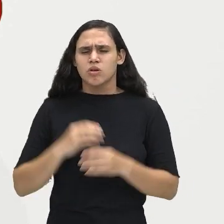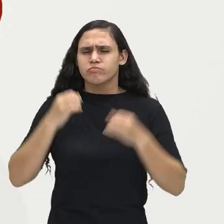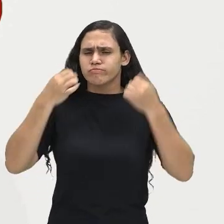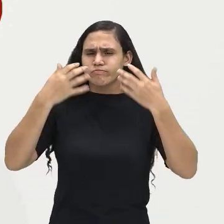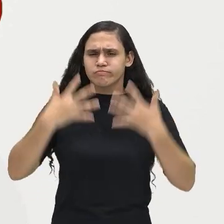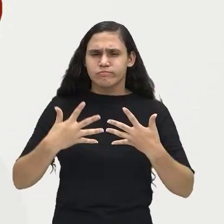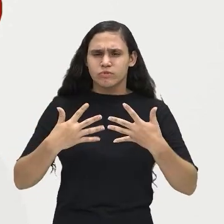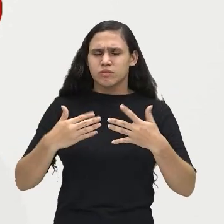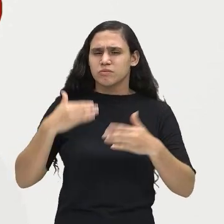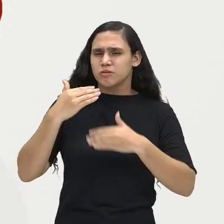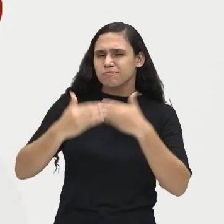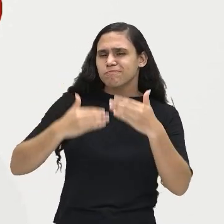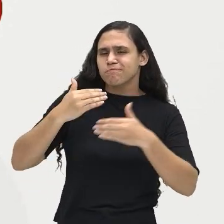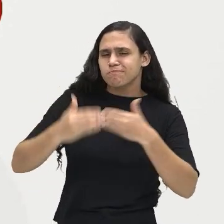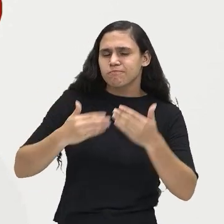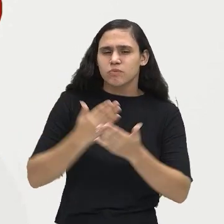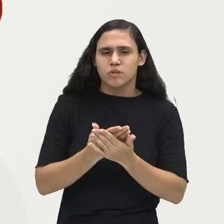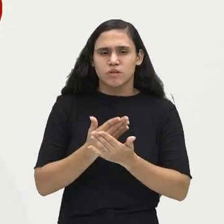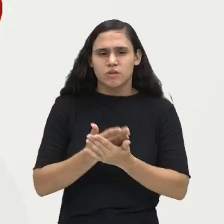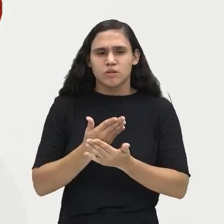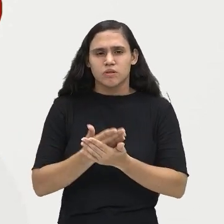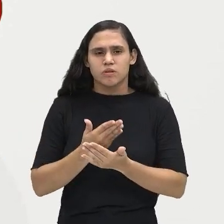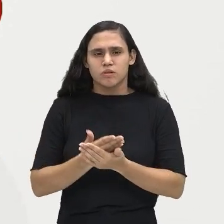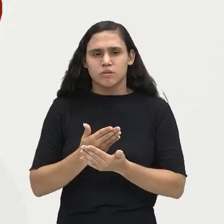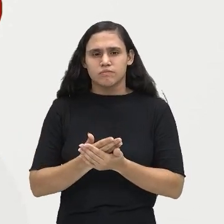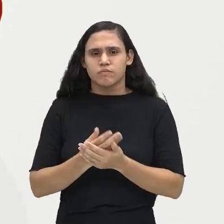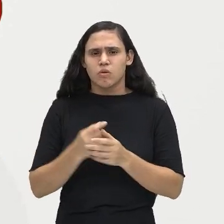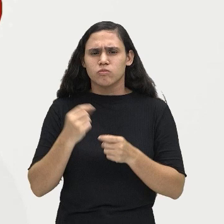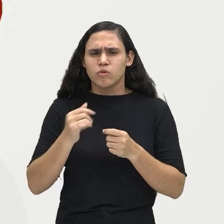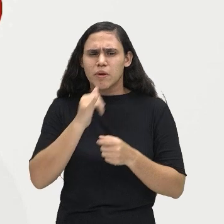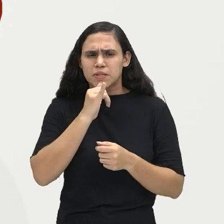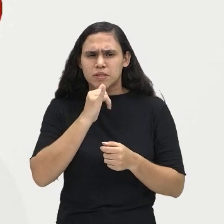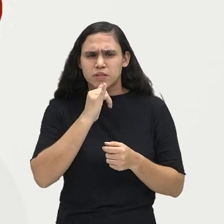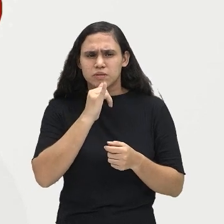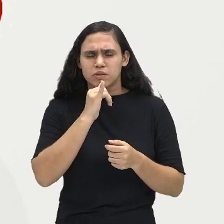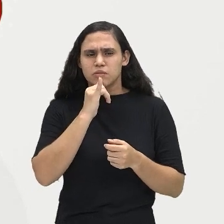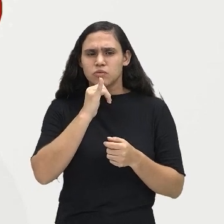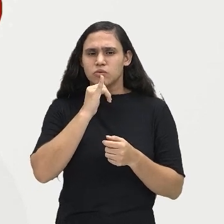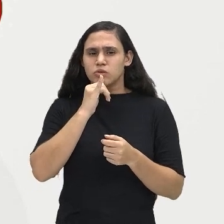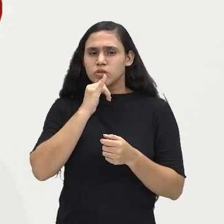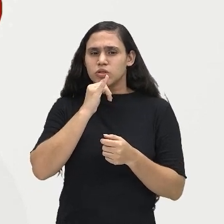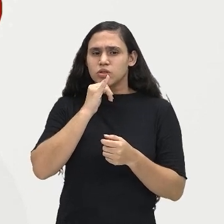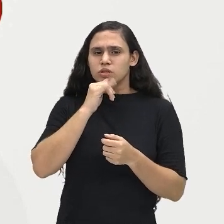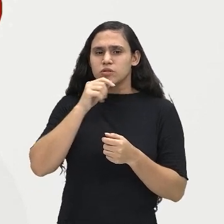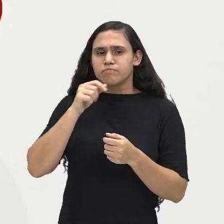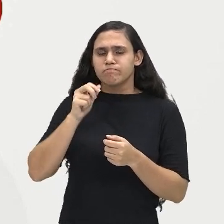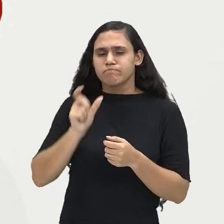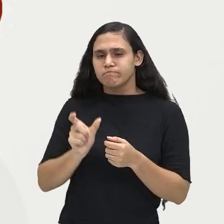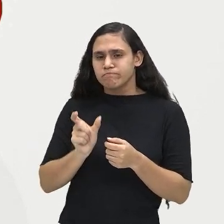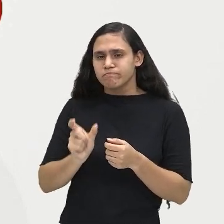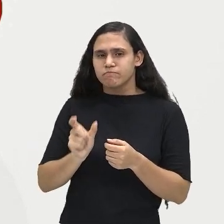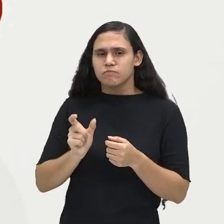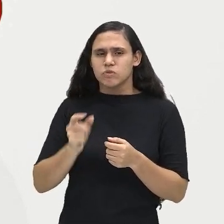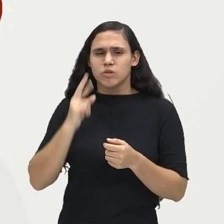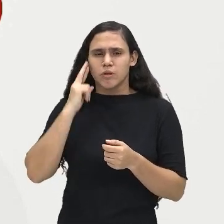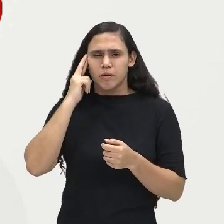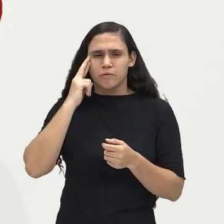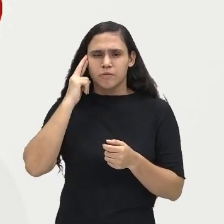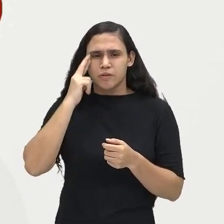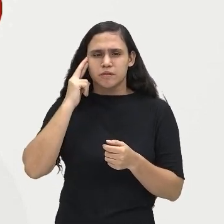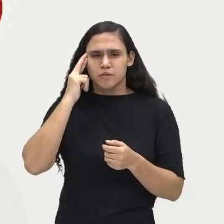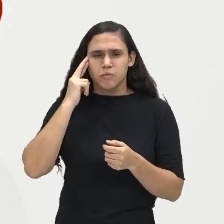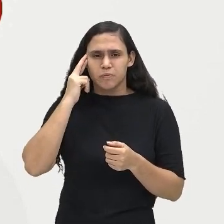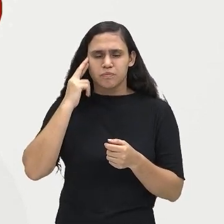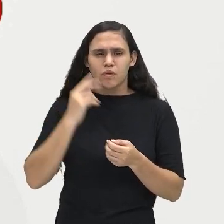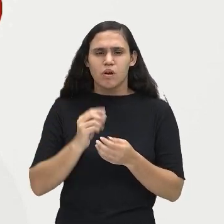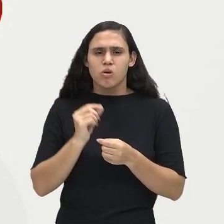nossas aulas aqui. E aí, pessoal, vamos aqui o caso de simetria. Ó. Um caso de simetria é o caso de simetria de reflexão, que é a